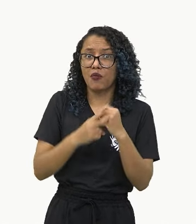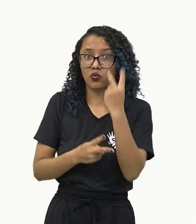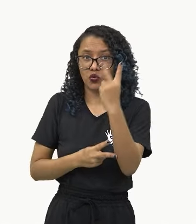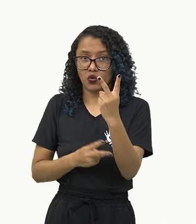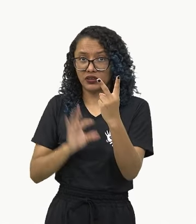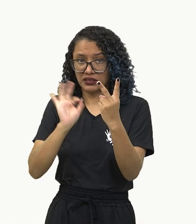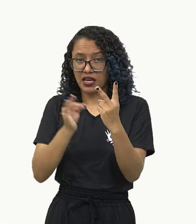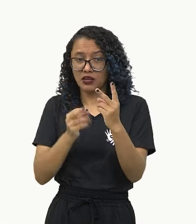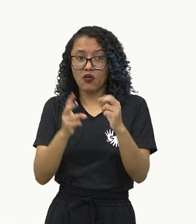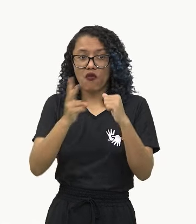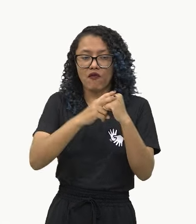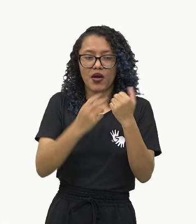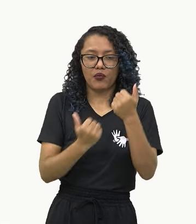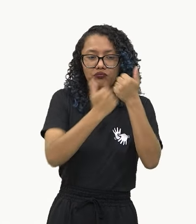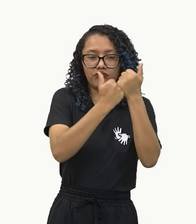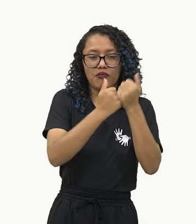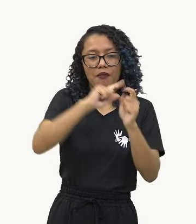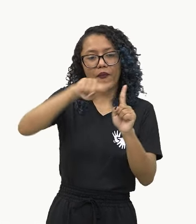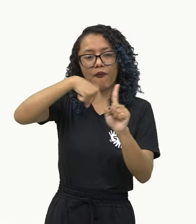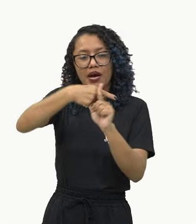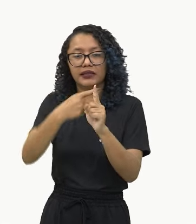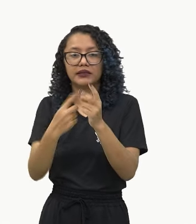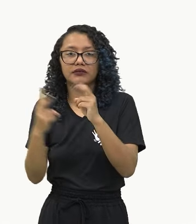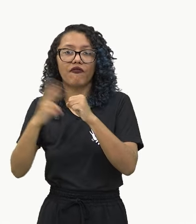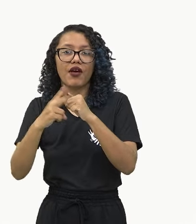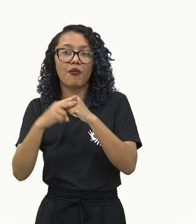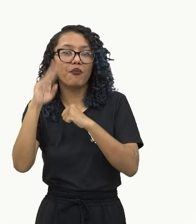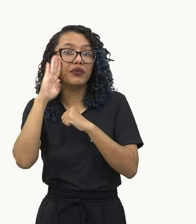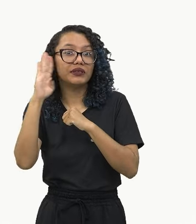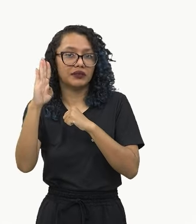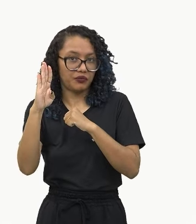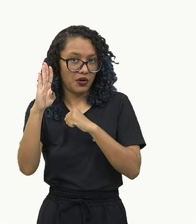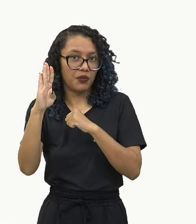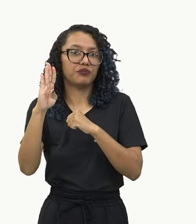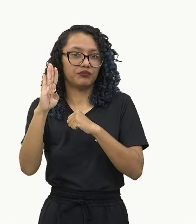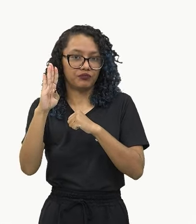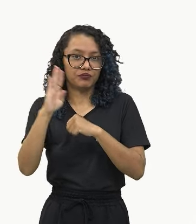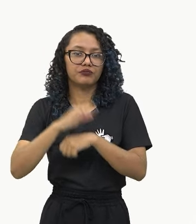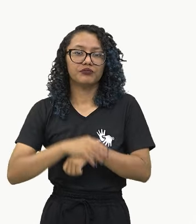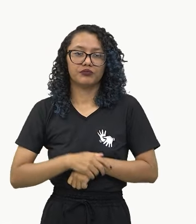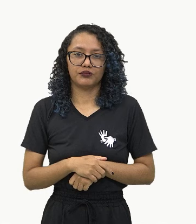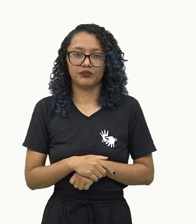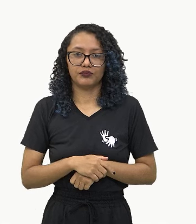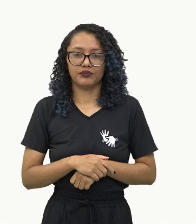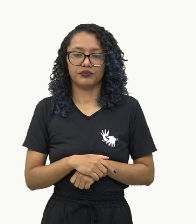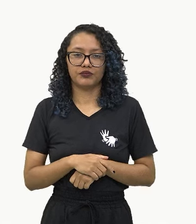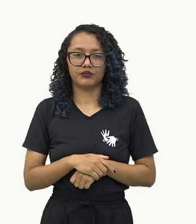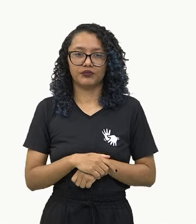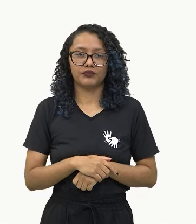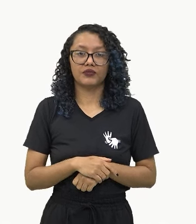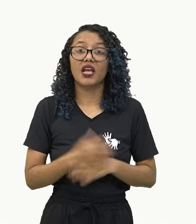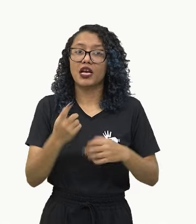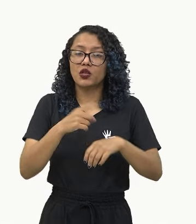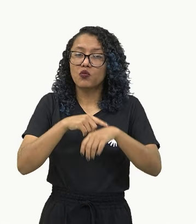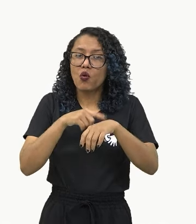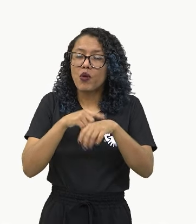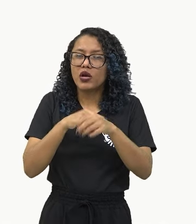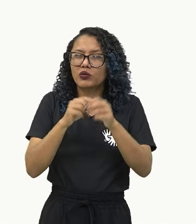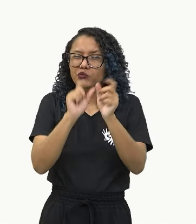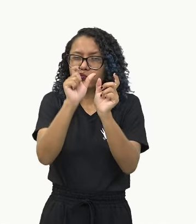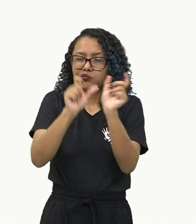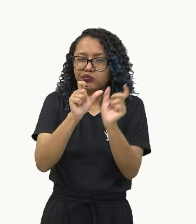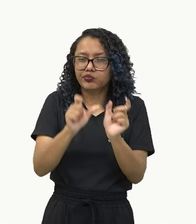e um principal. Então, toda a estrutura no momento de conjugar, ela vai ter